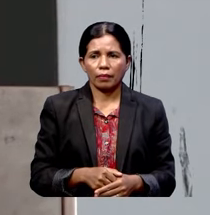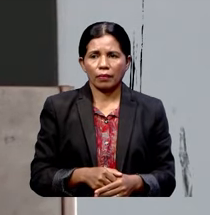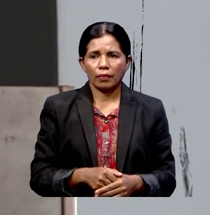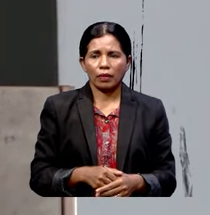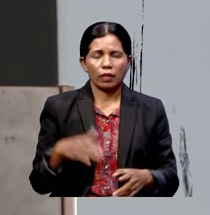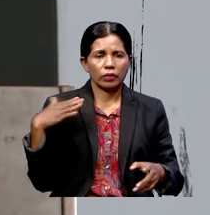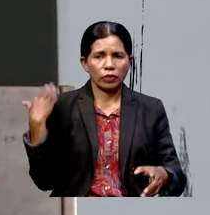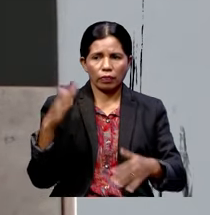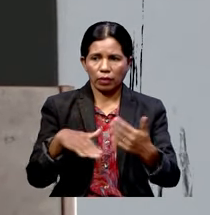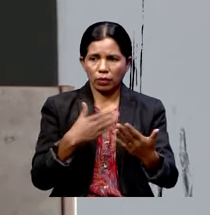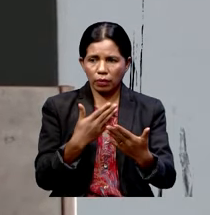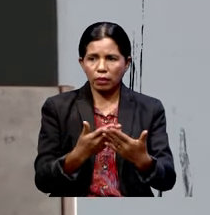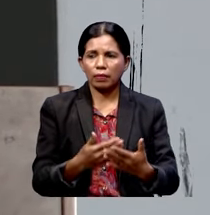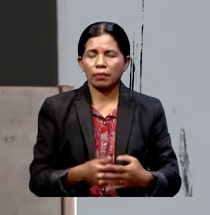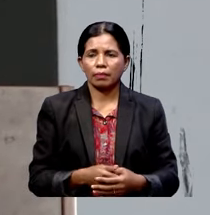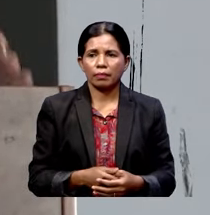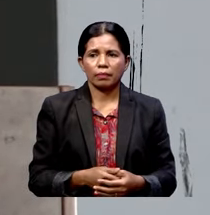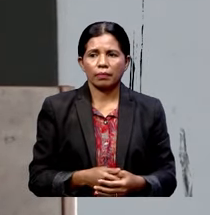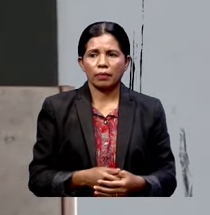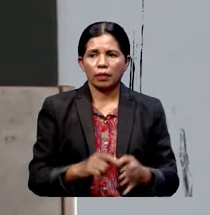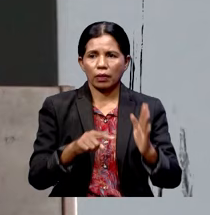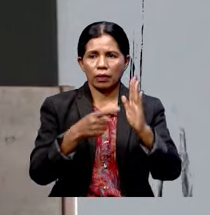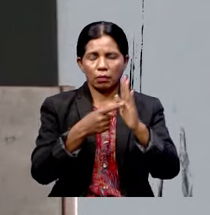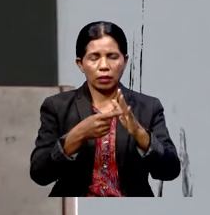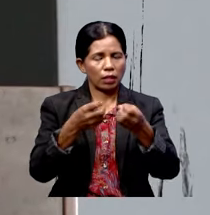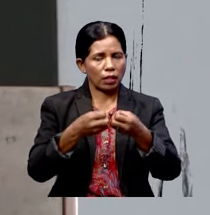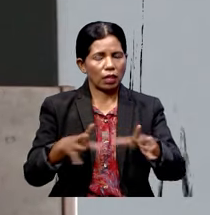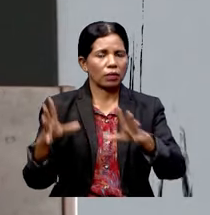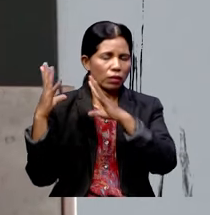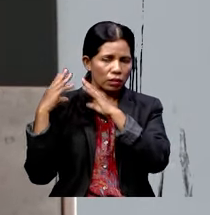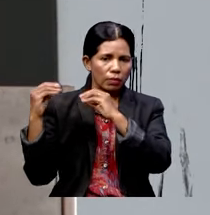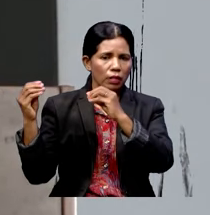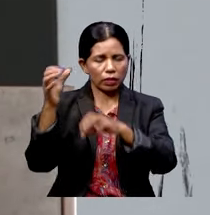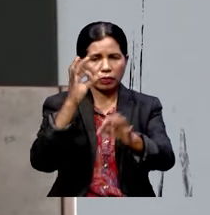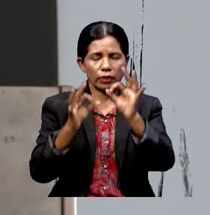Jovem Sira começa a andar com esperança.